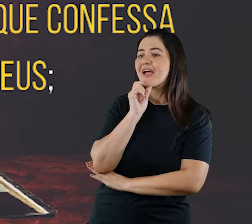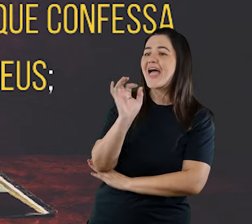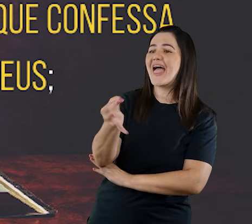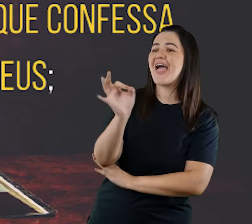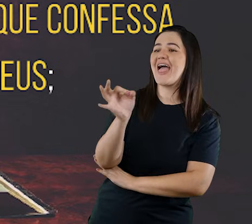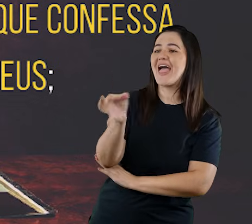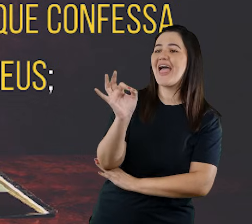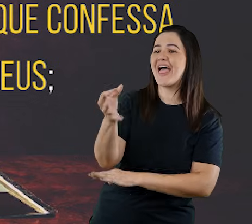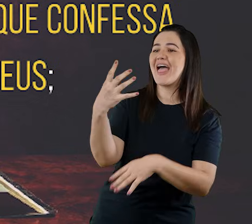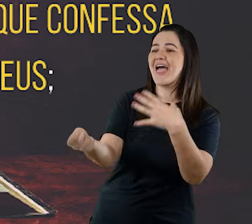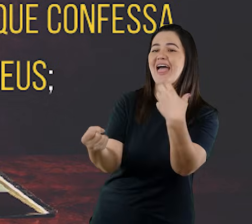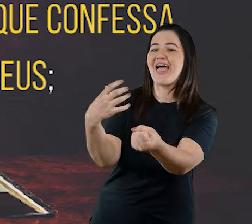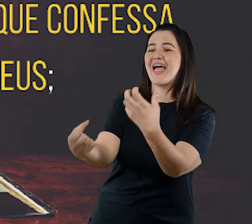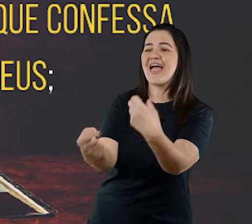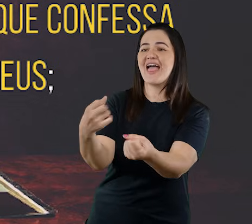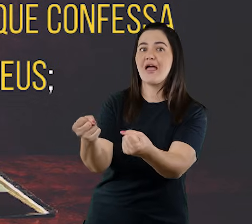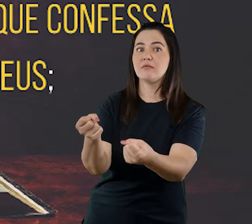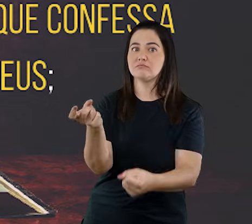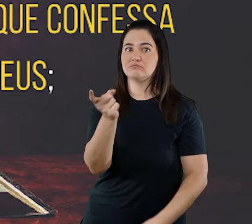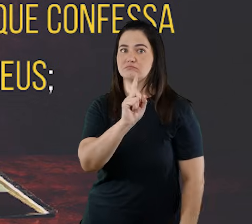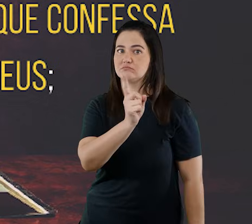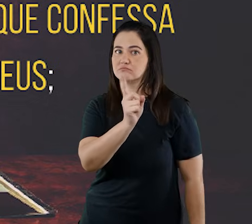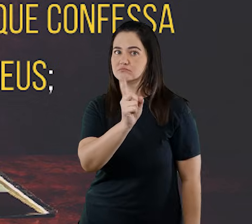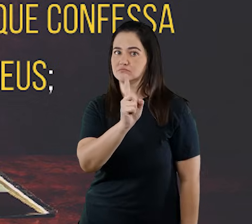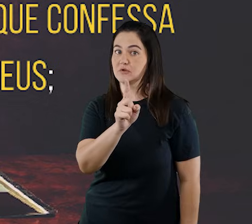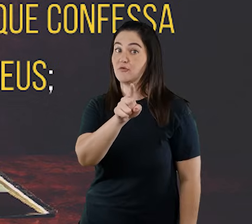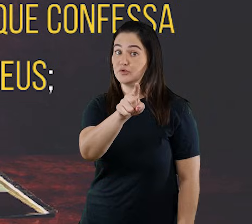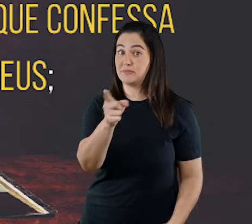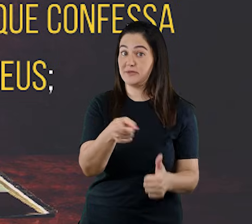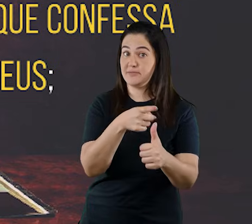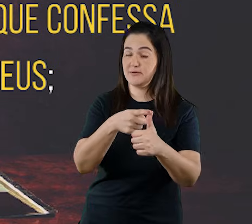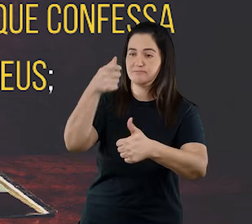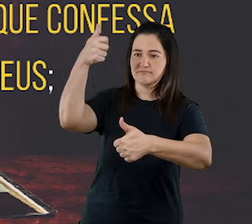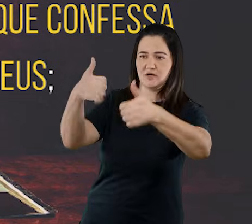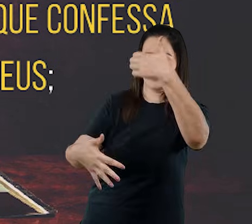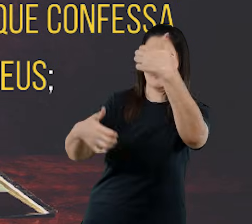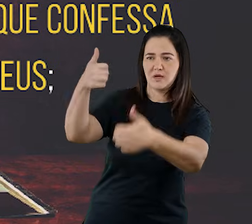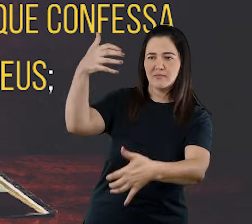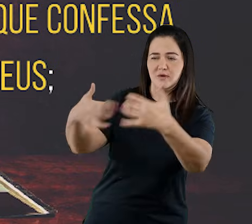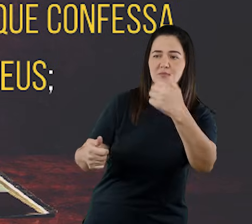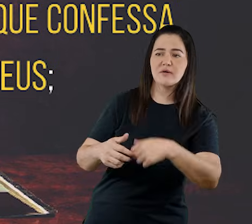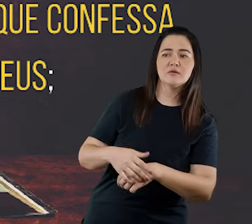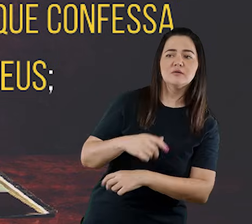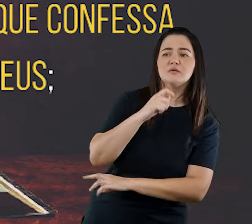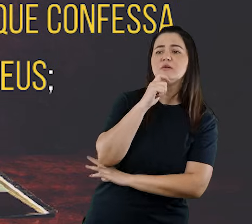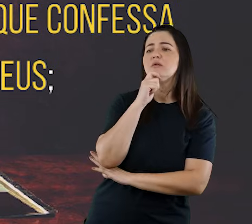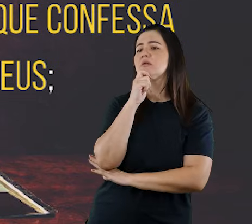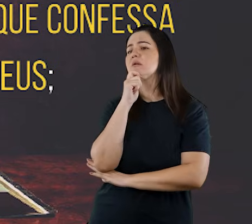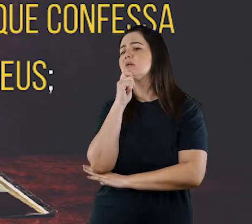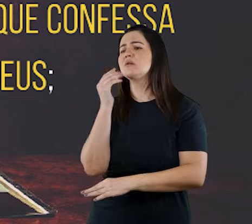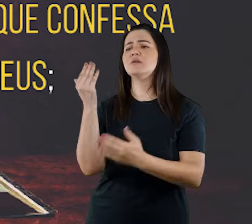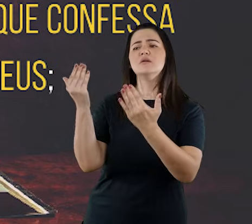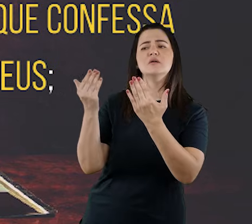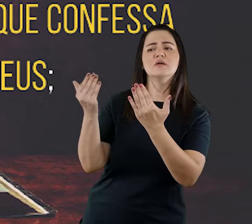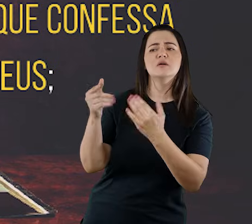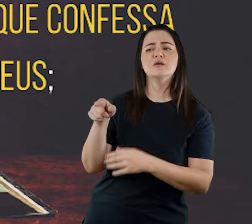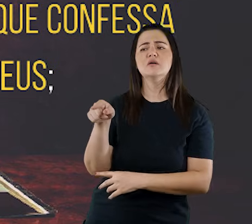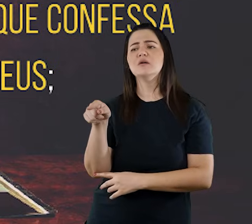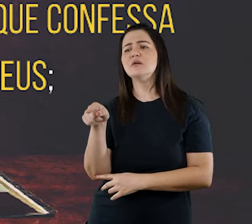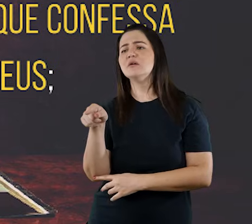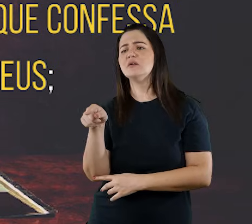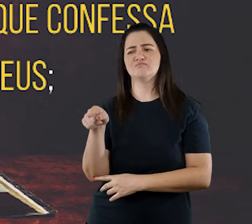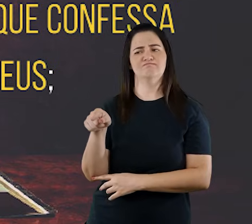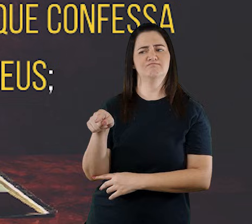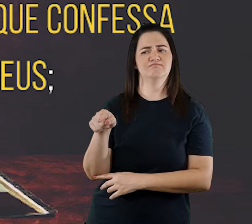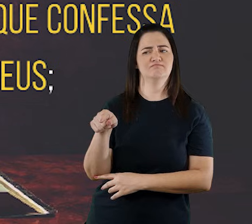procedem de Deus. Porque muitos falsos profetas têm saído do mundo afora. Nisto vocês reconhecem o